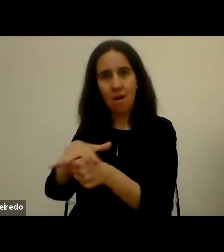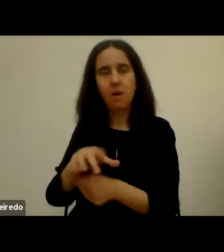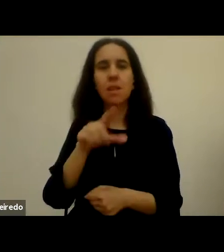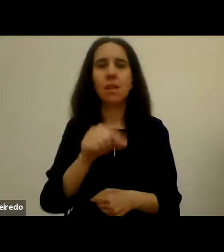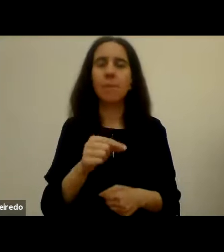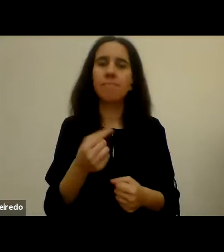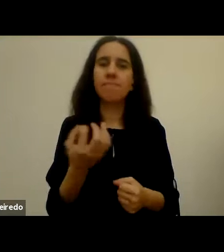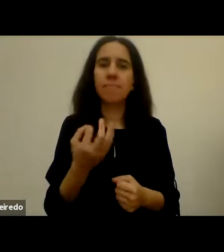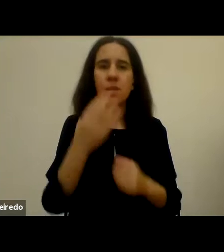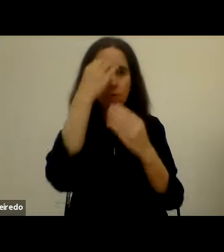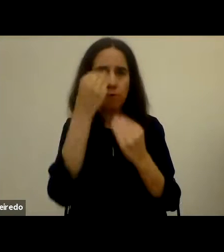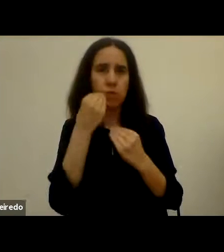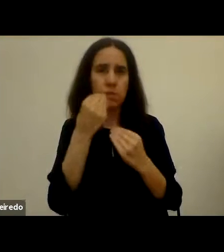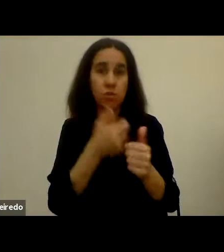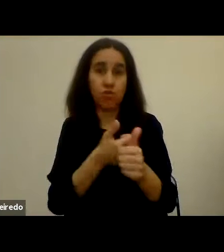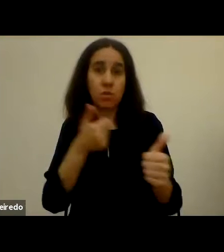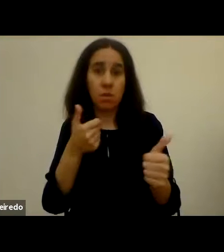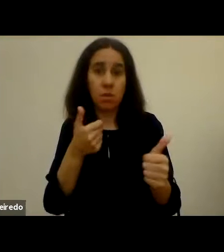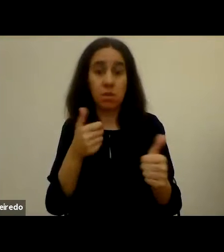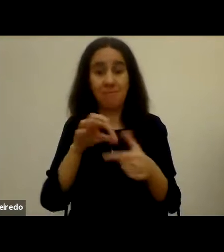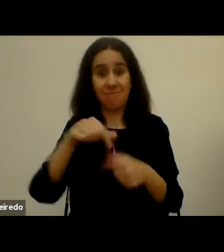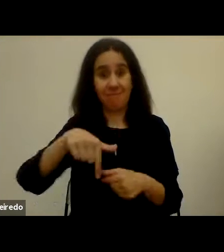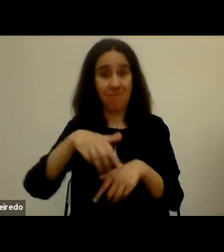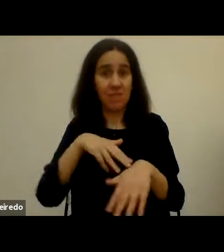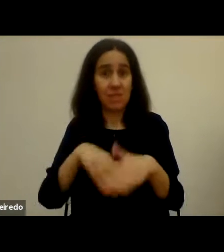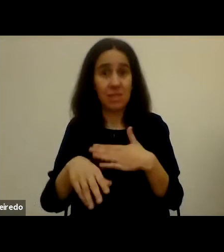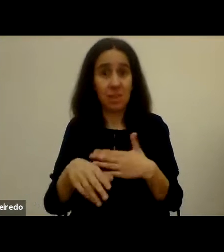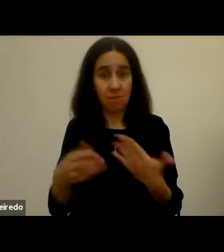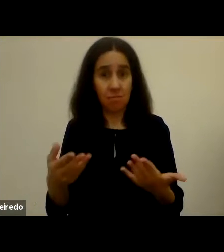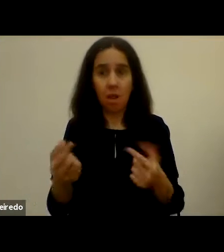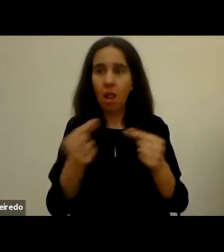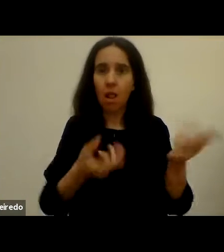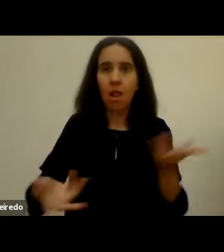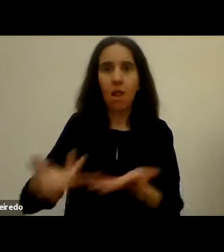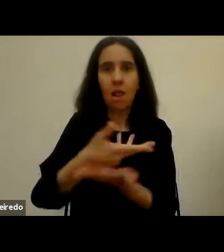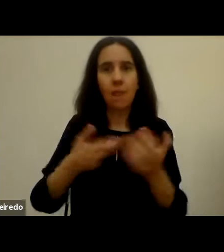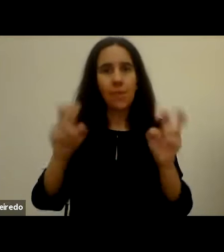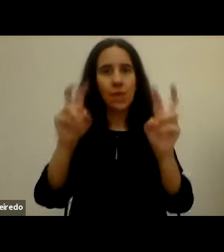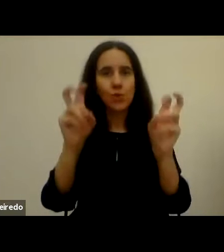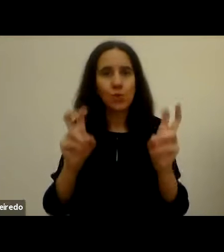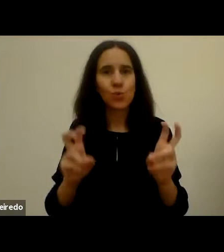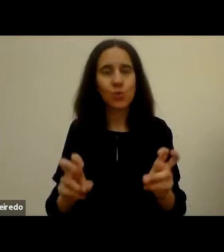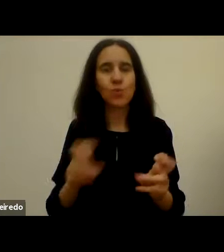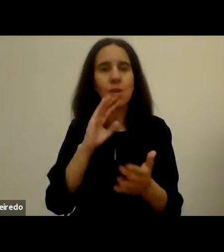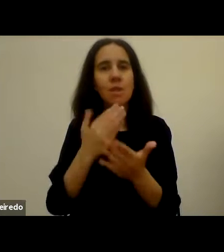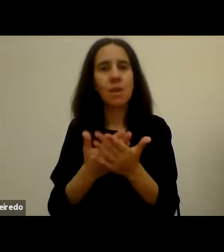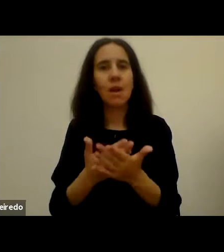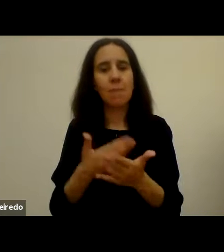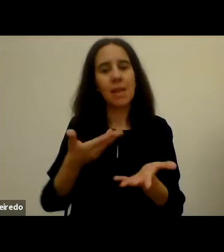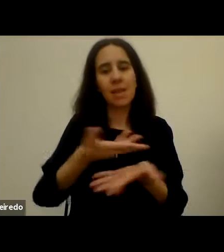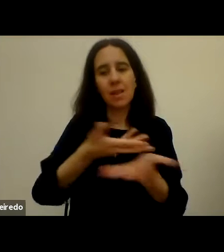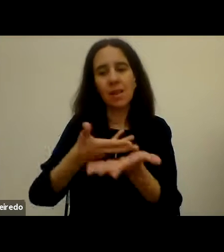própria formação à distância e aquilo que estamos aqui a fazer, discutir estes assuntos de forma mais